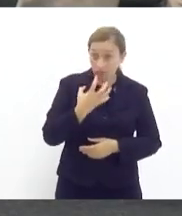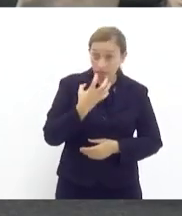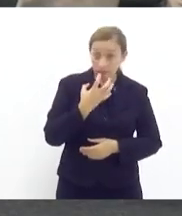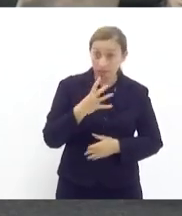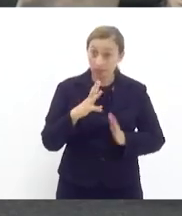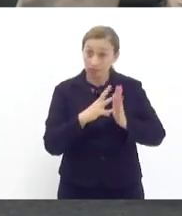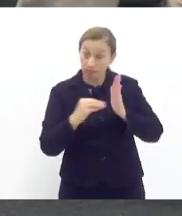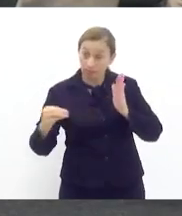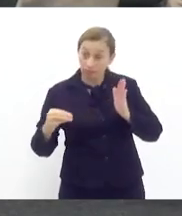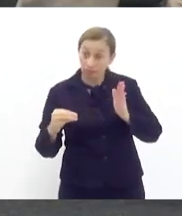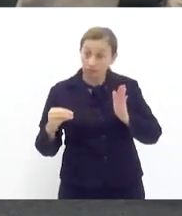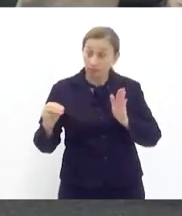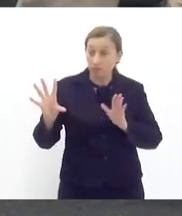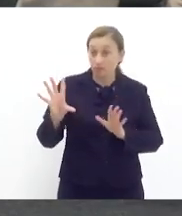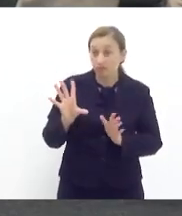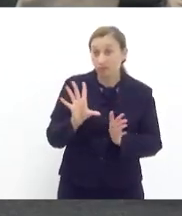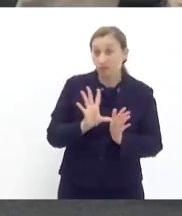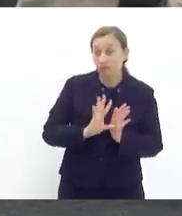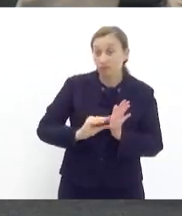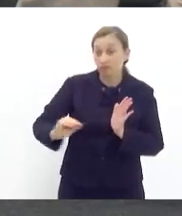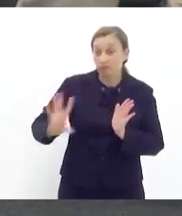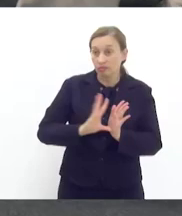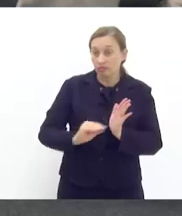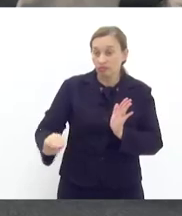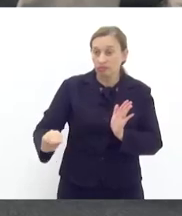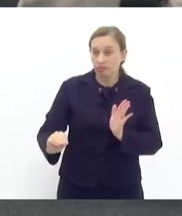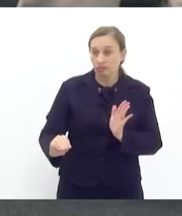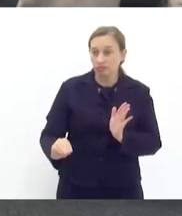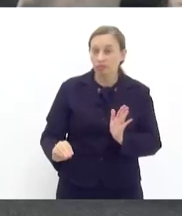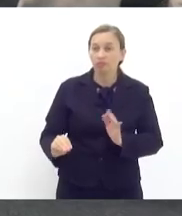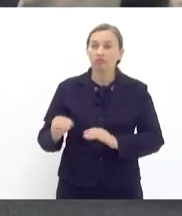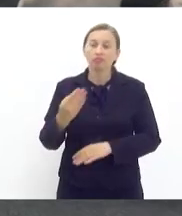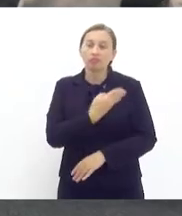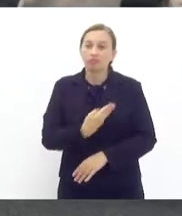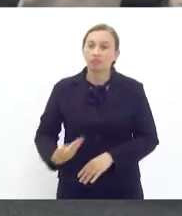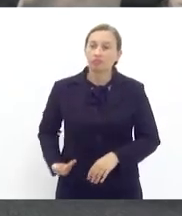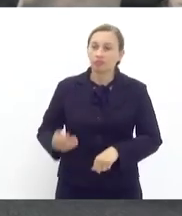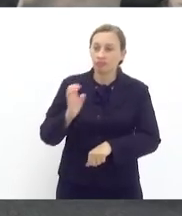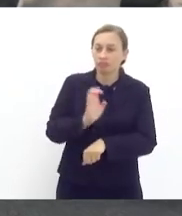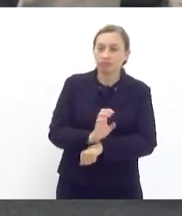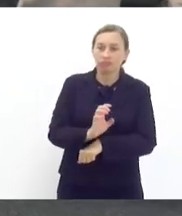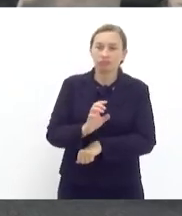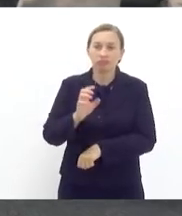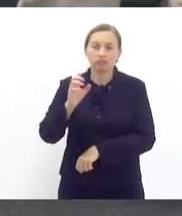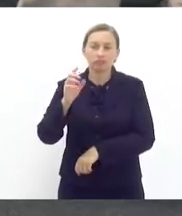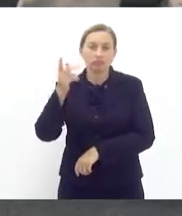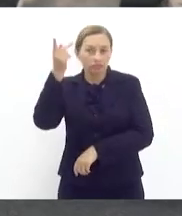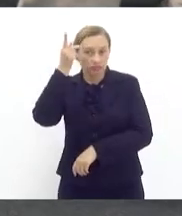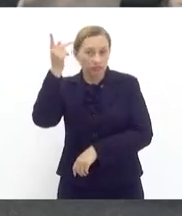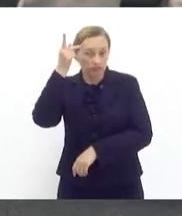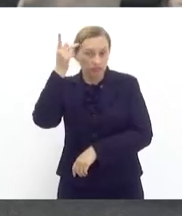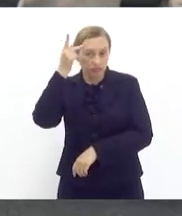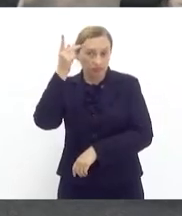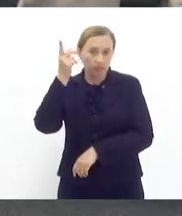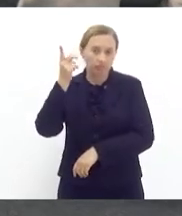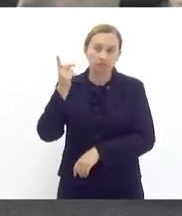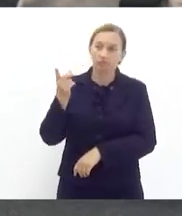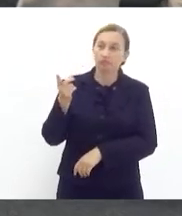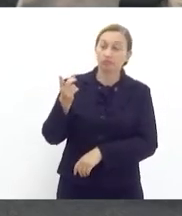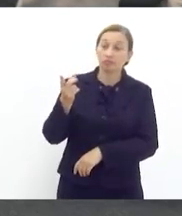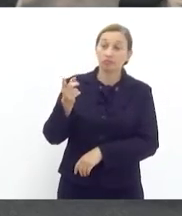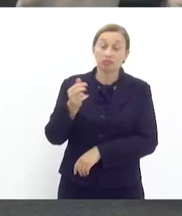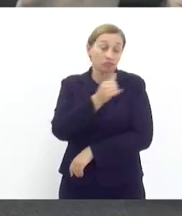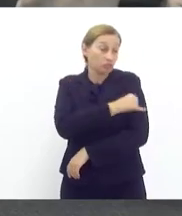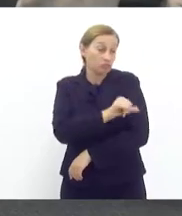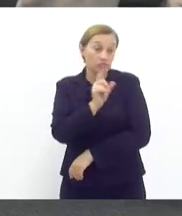copiar colar do que o governo do estado de São Paulo de Minas Gerais fez e o Rio de Janeiro não fez ainda que é um